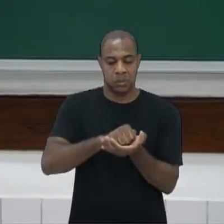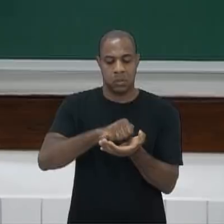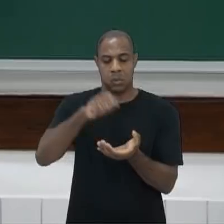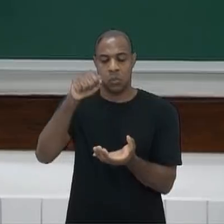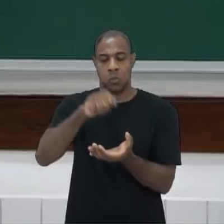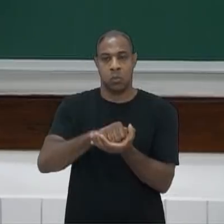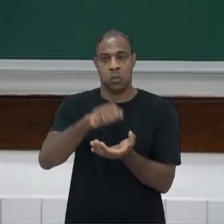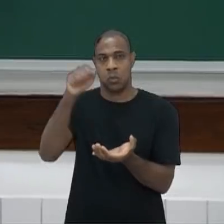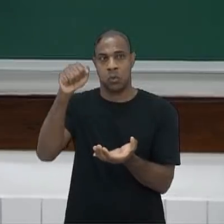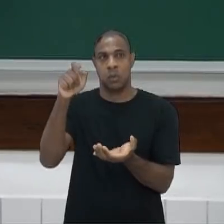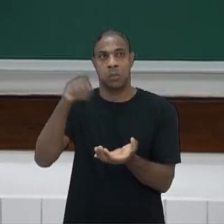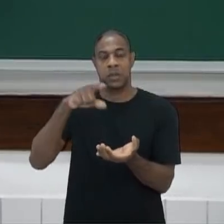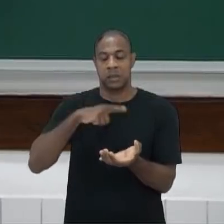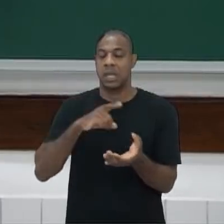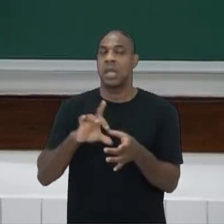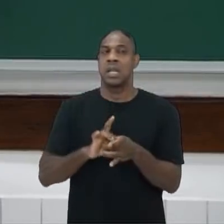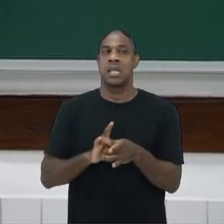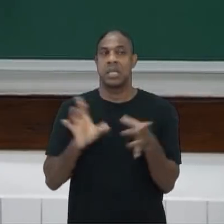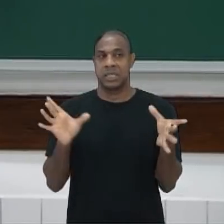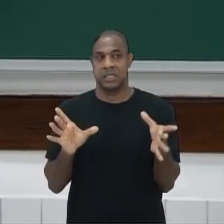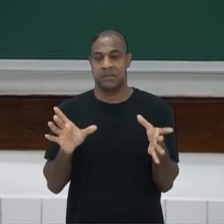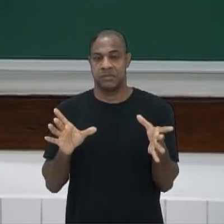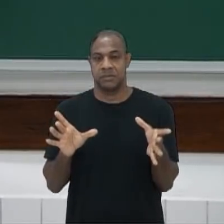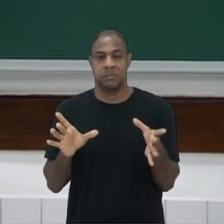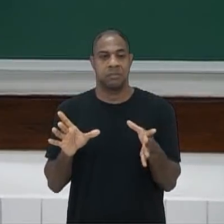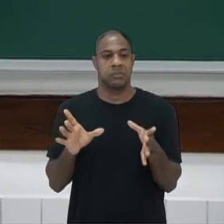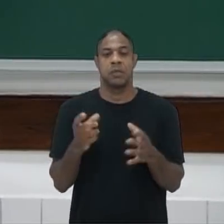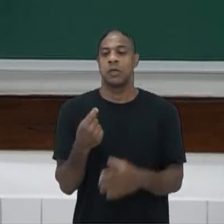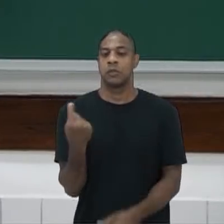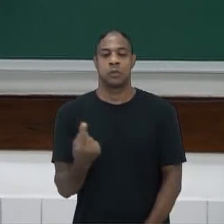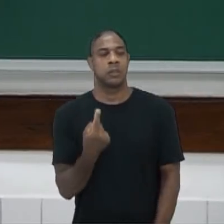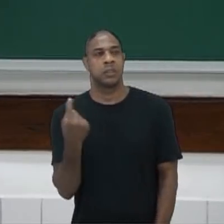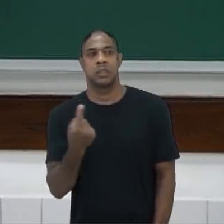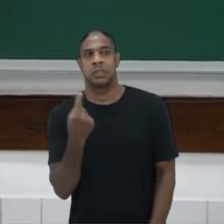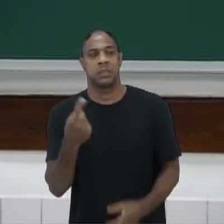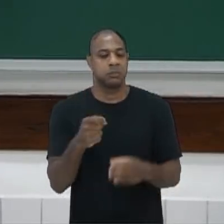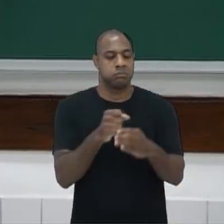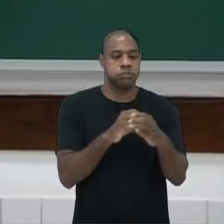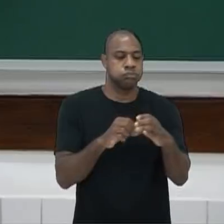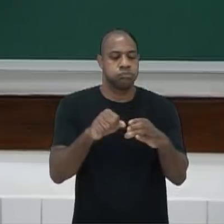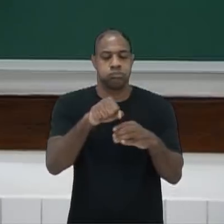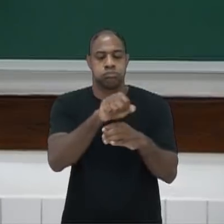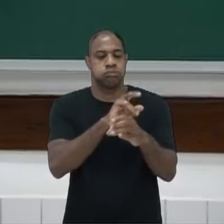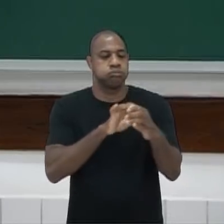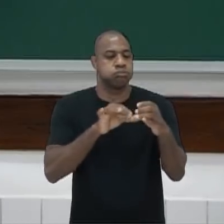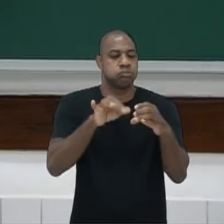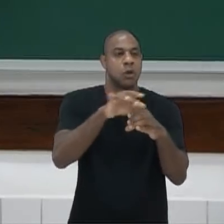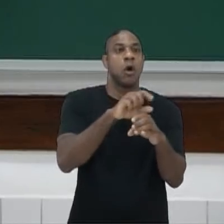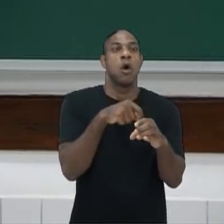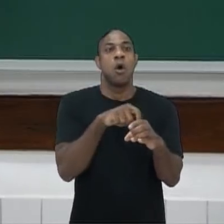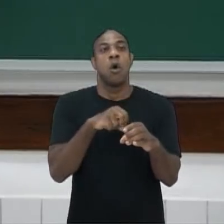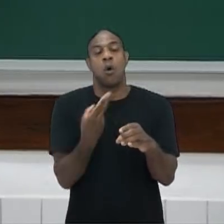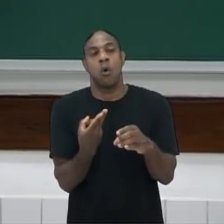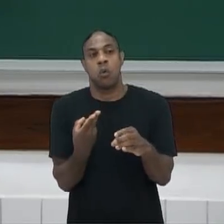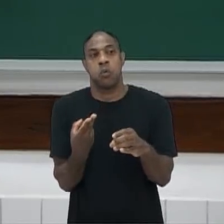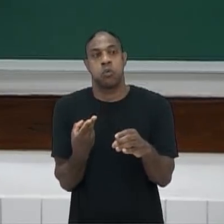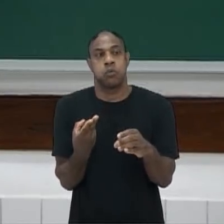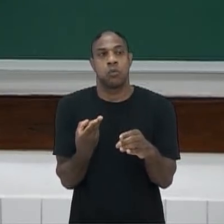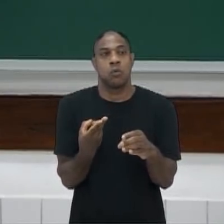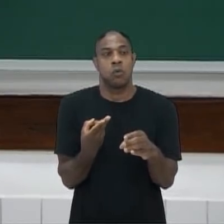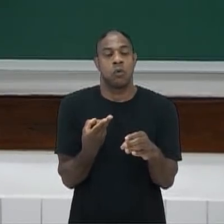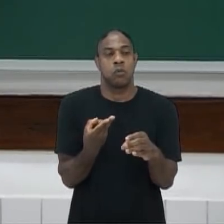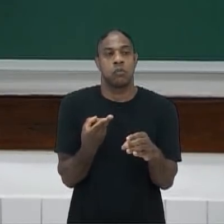podem estar livres, vagando, mergulhados no citoplasma, ou presos,